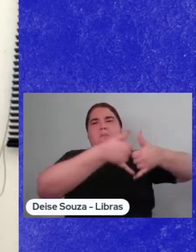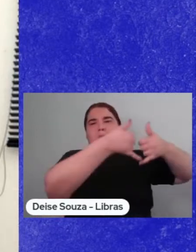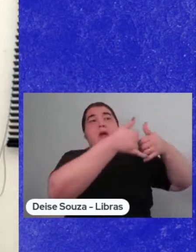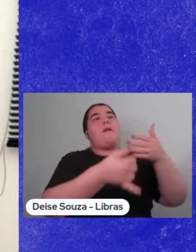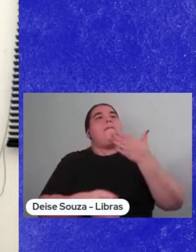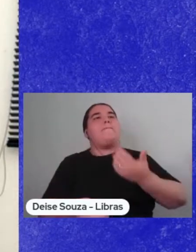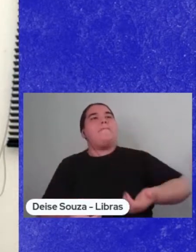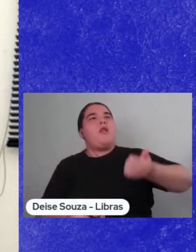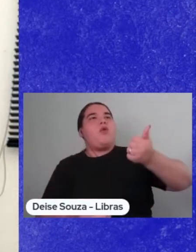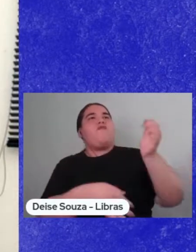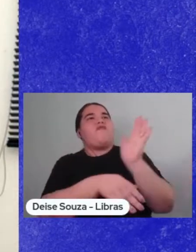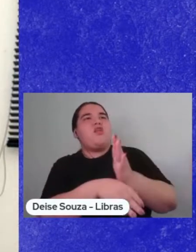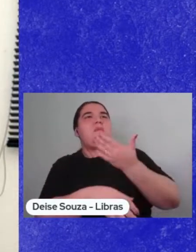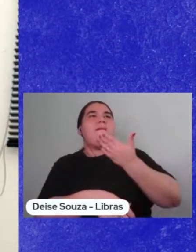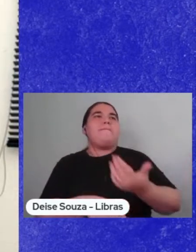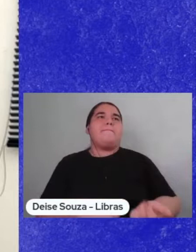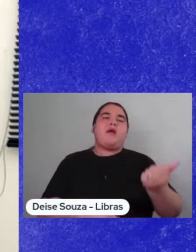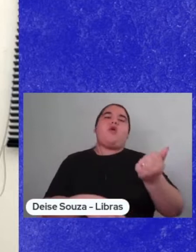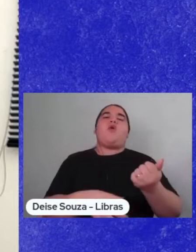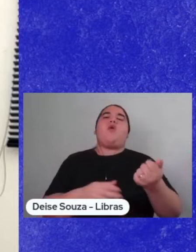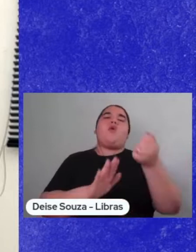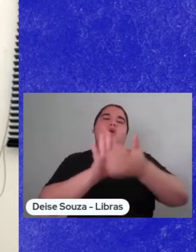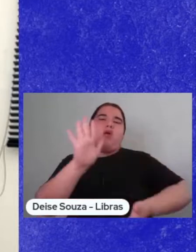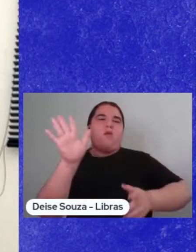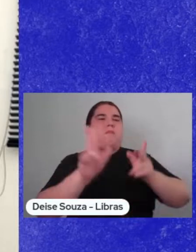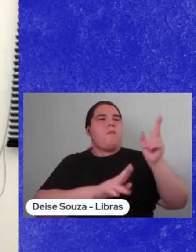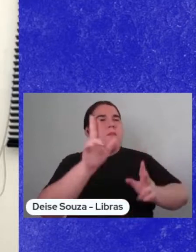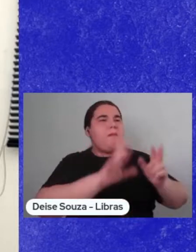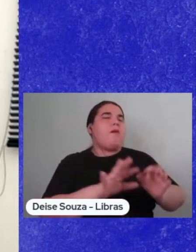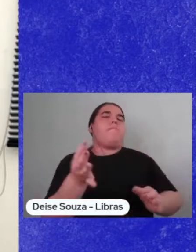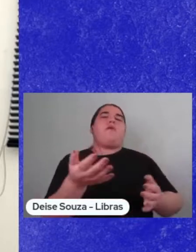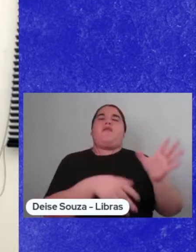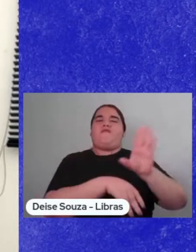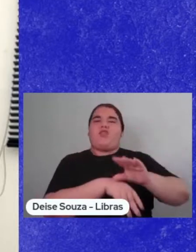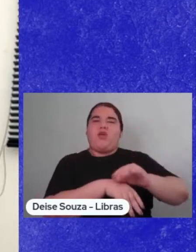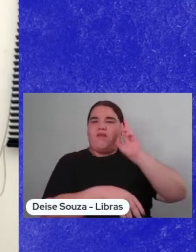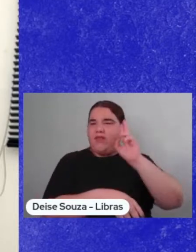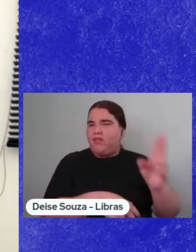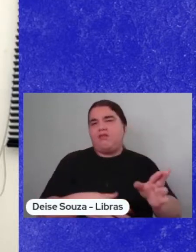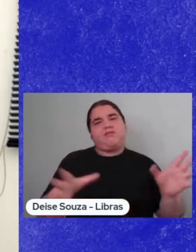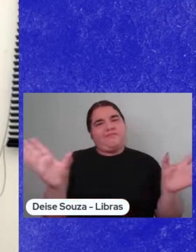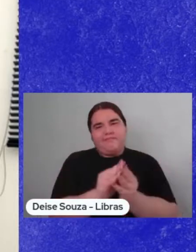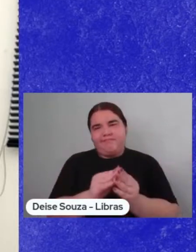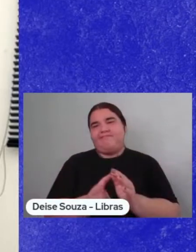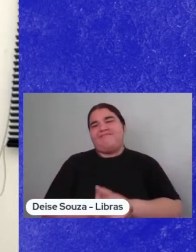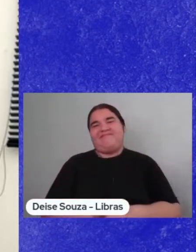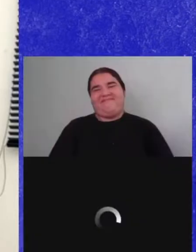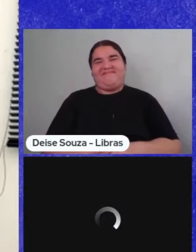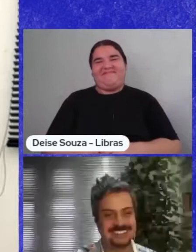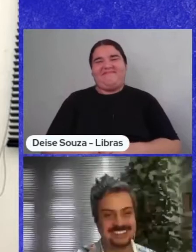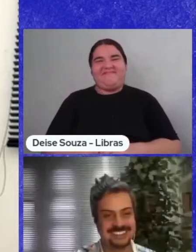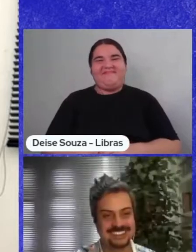melhor direção, melhor roteiro, melhor montagem, melhor fotografia. E é isso. Basicamente é isso.